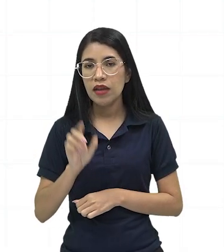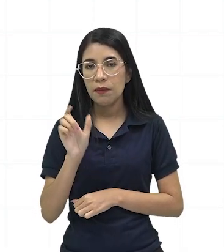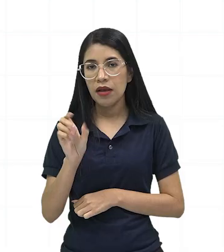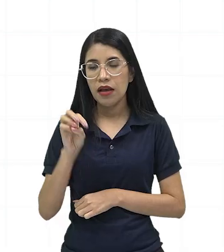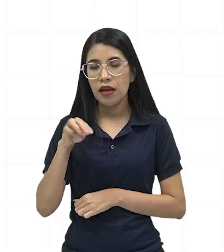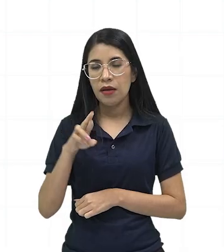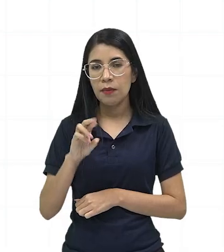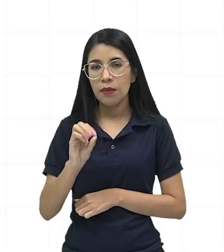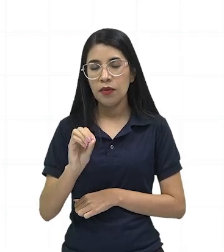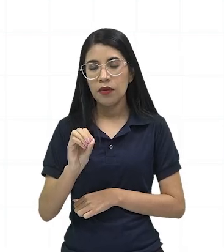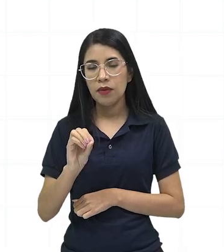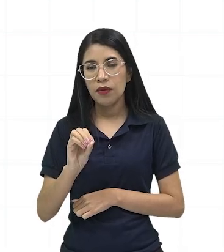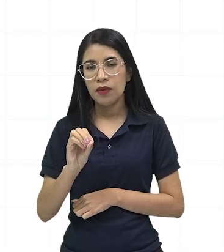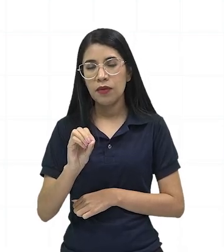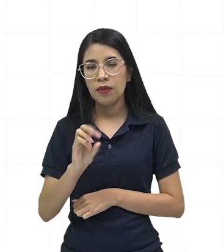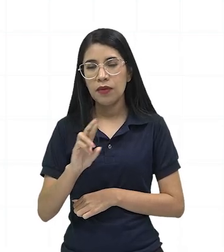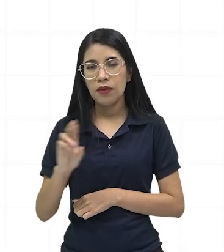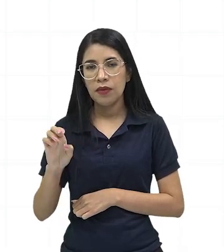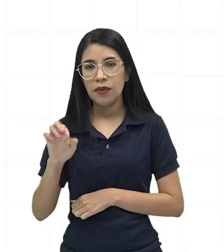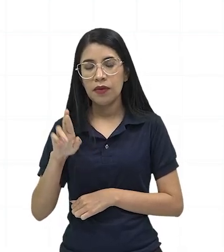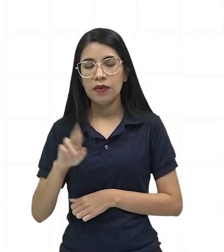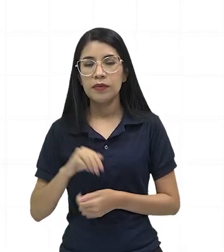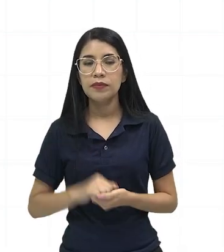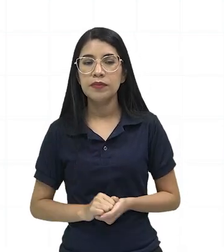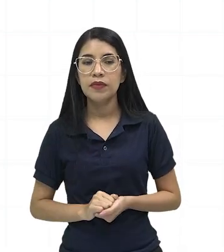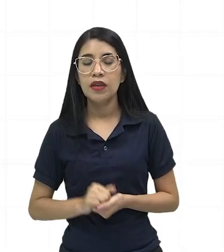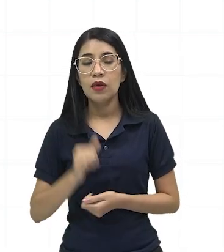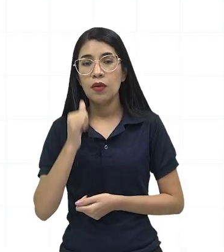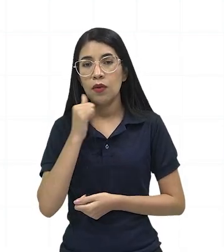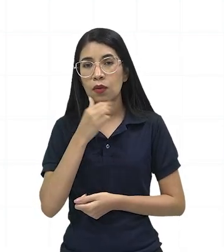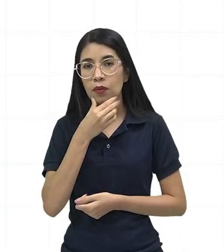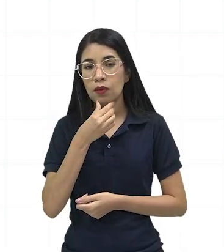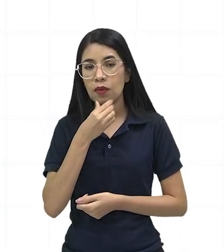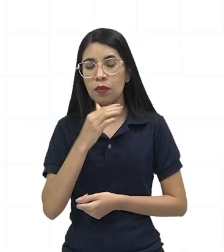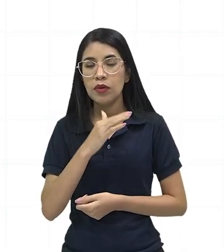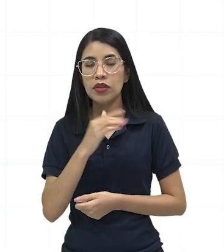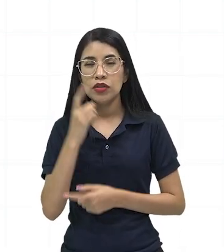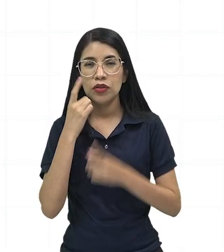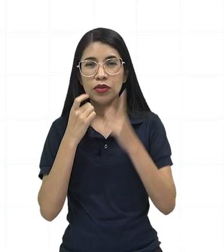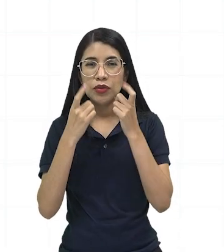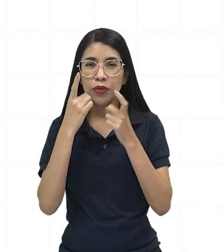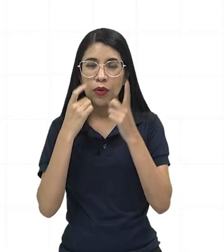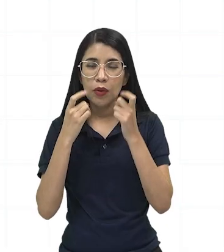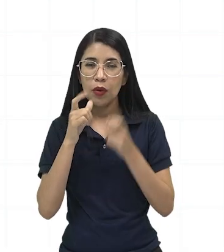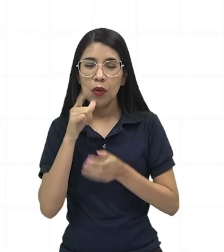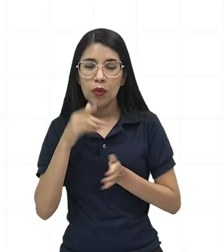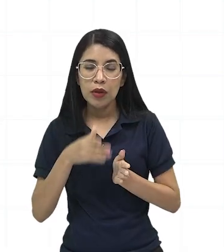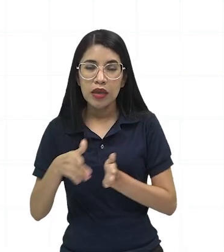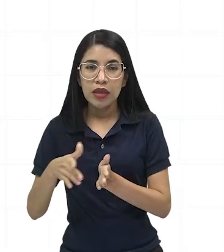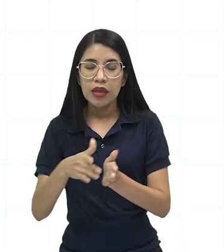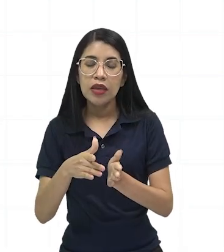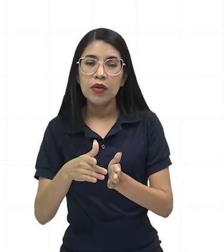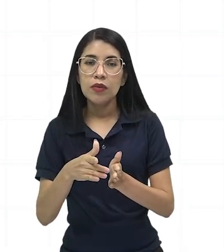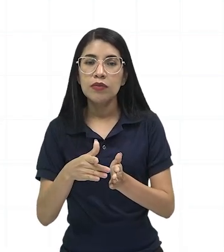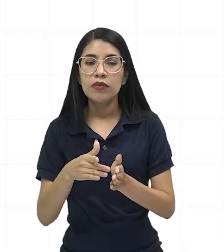Morria. Ângelo chorou rios de lágrimas quando Ana o deixou. Observe aí, ó, rios